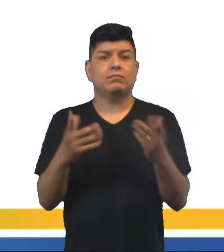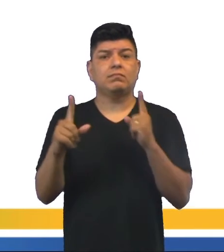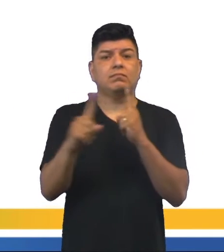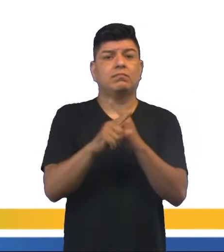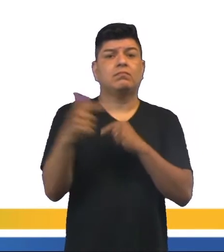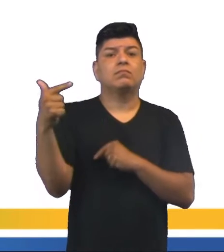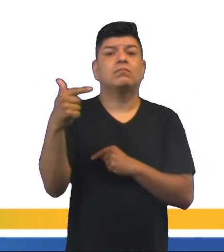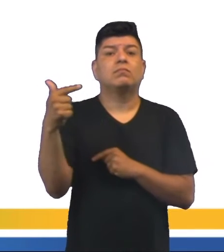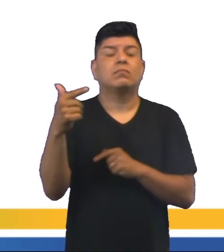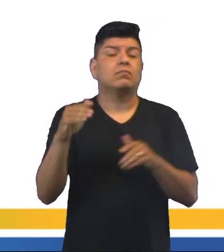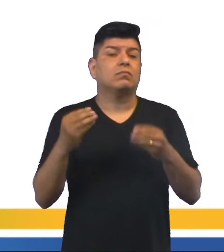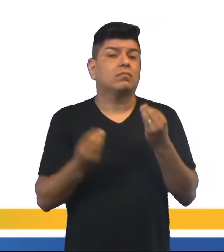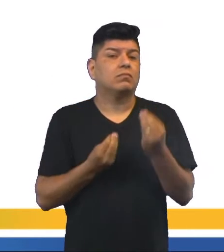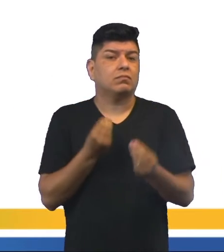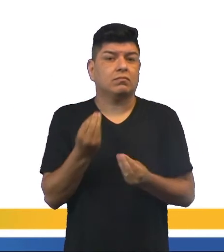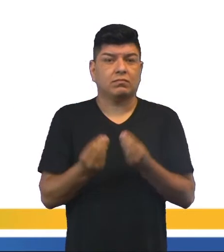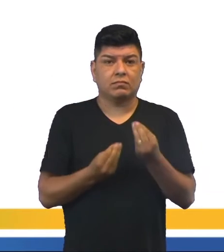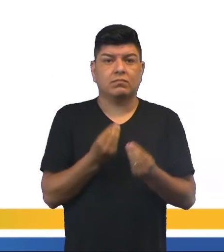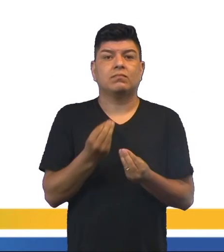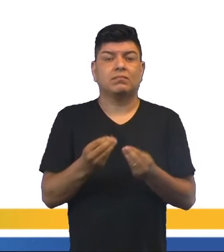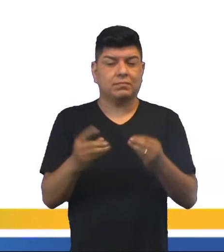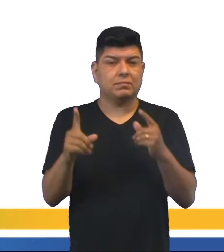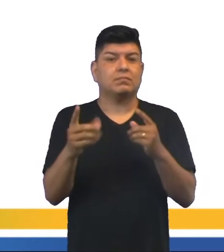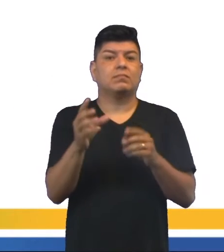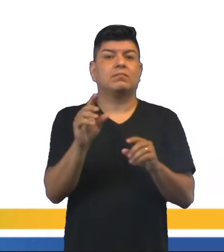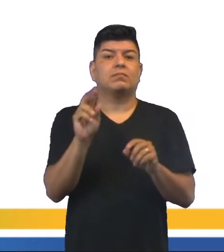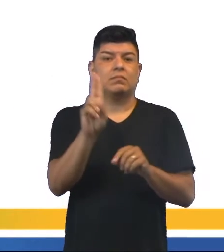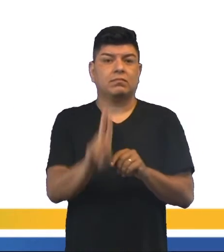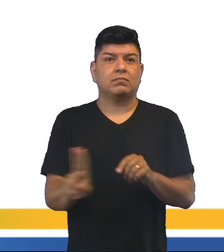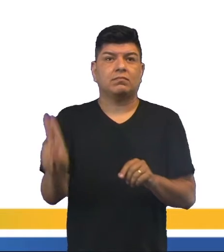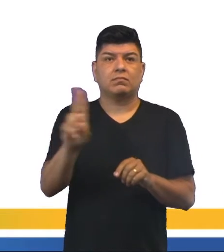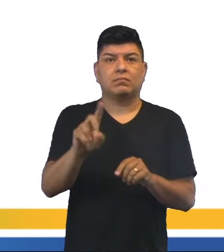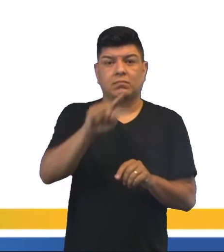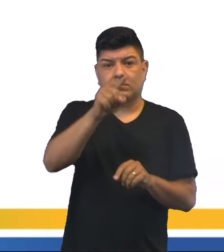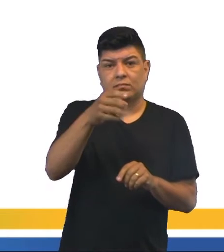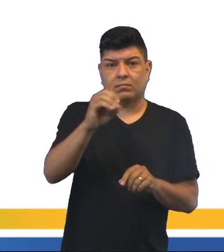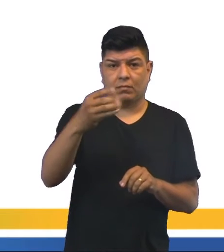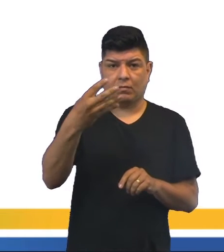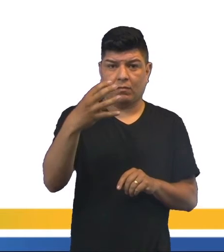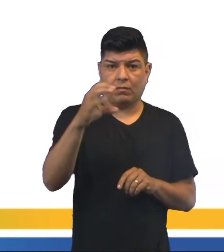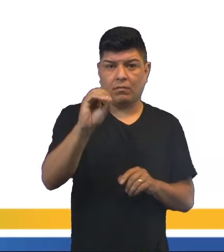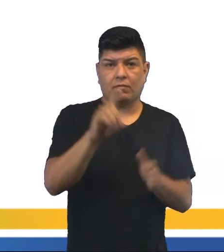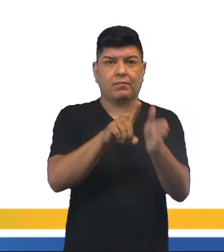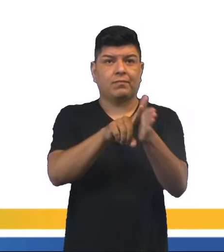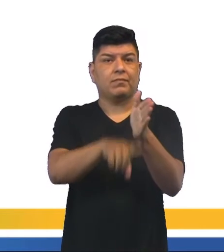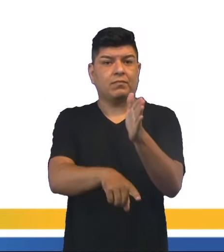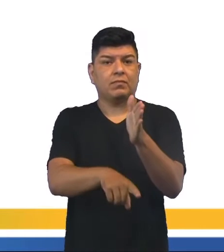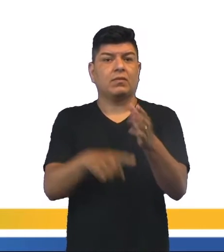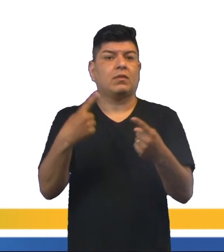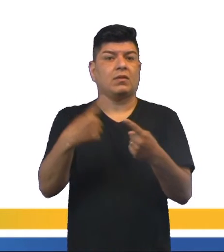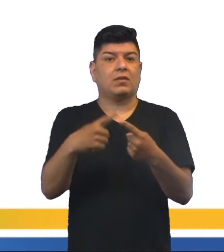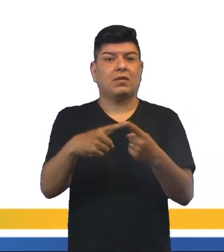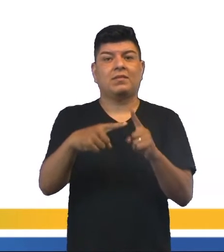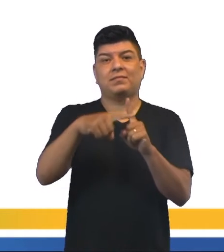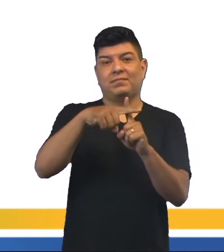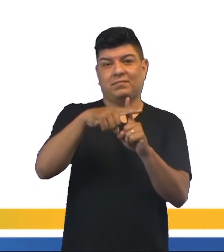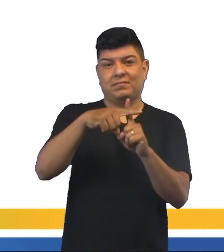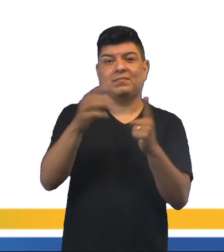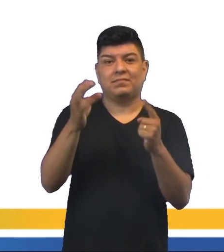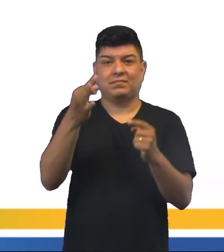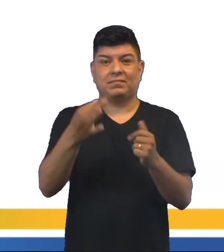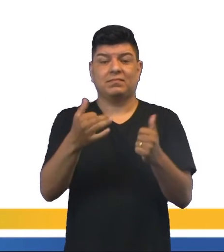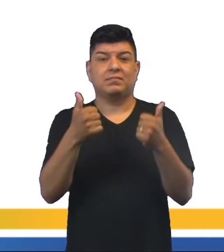encontrar o segundo termo eu vou pegar também 1040 e subtrair porque ele tá sumando